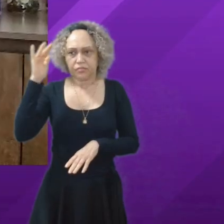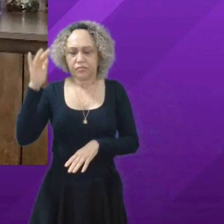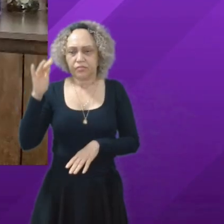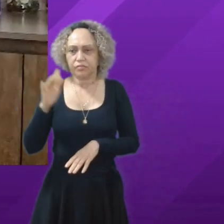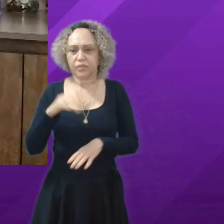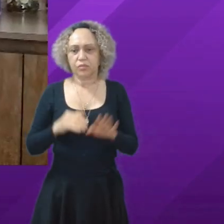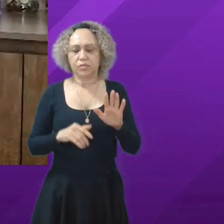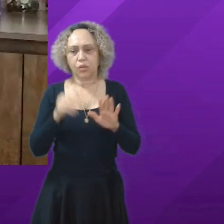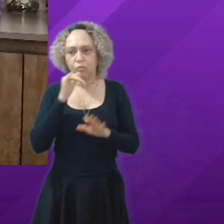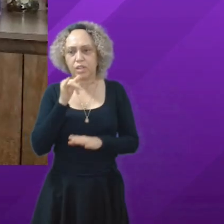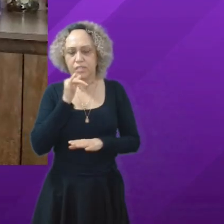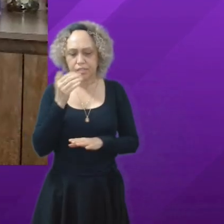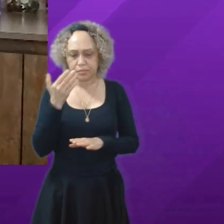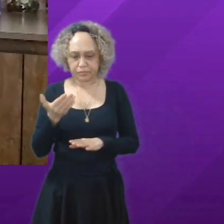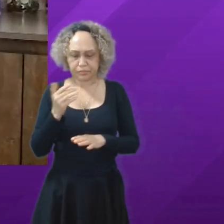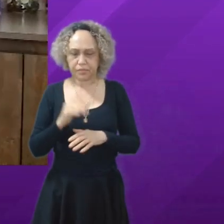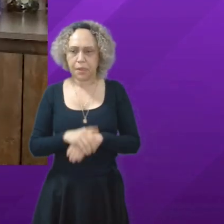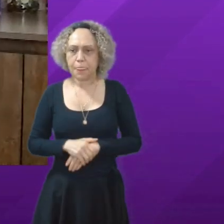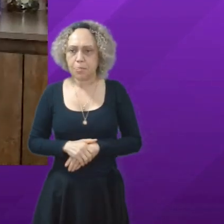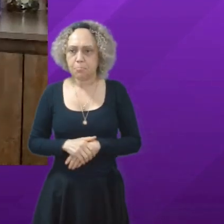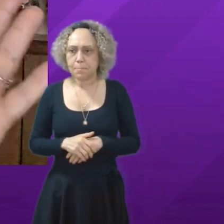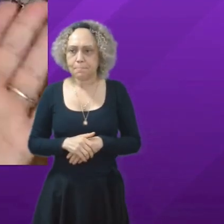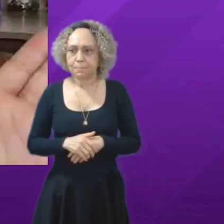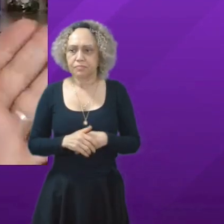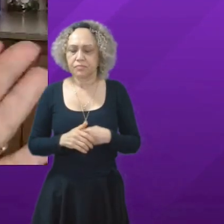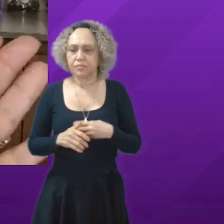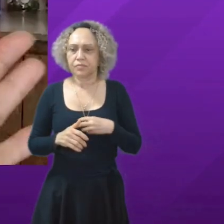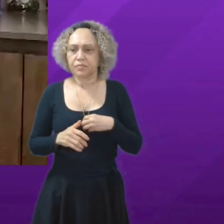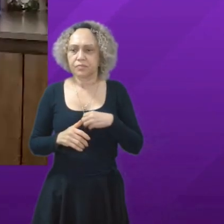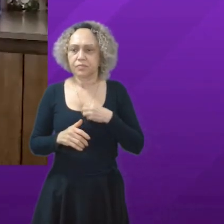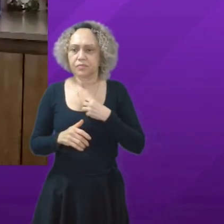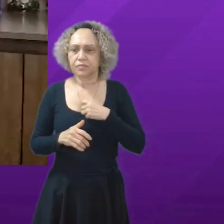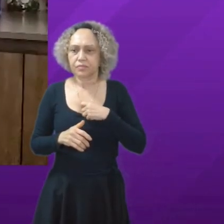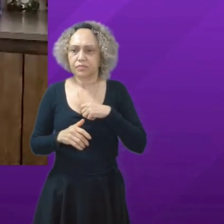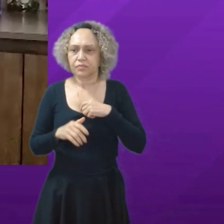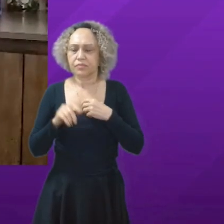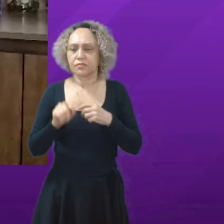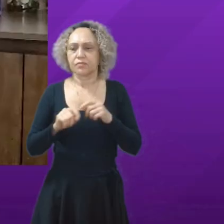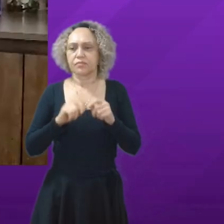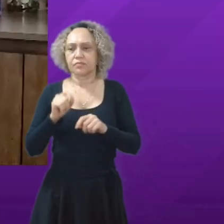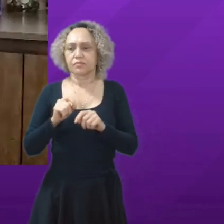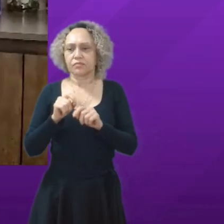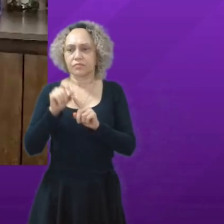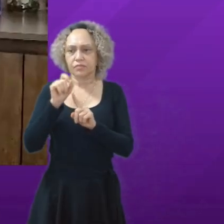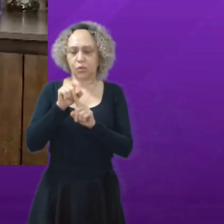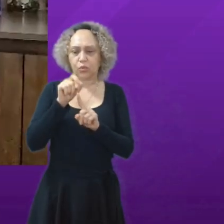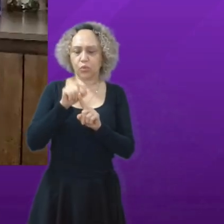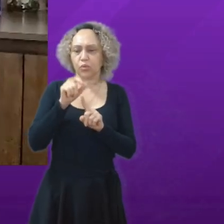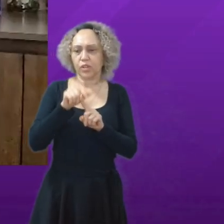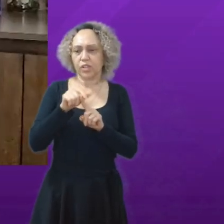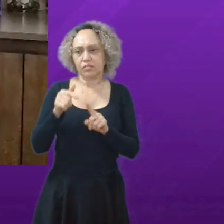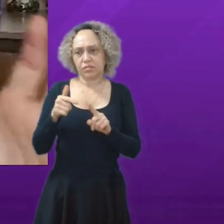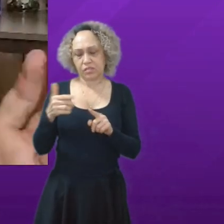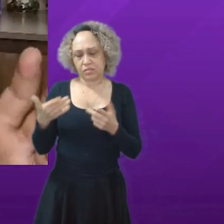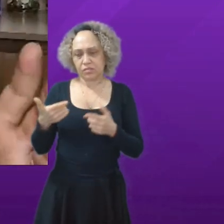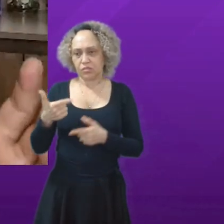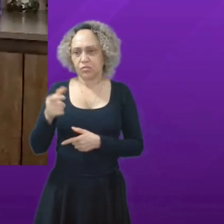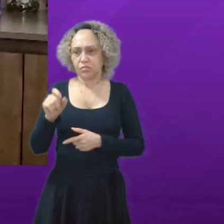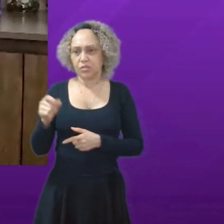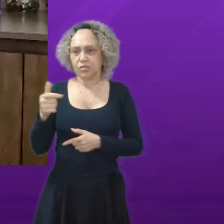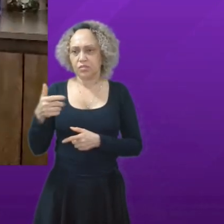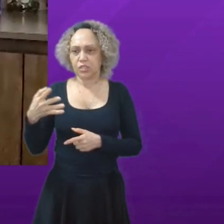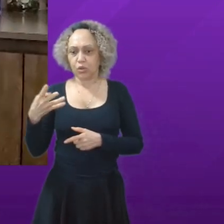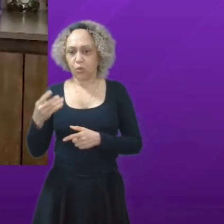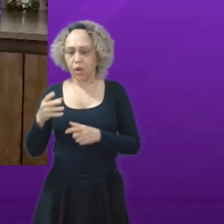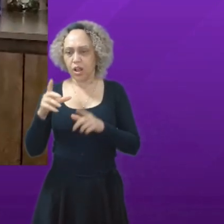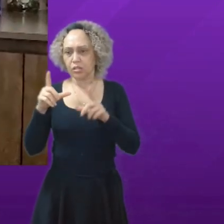exemplo. O Twitter caiu, a gente está no ano de 2024, o Twitter caiu. A maior manchete que